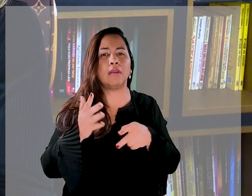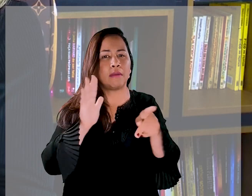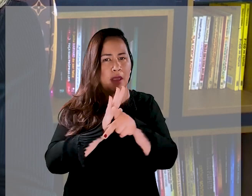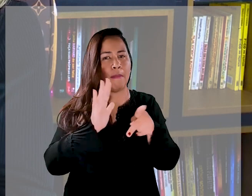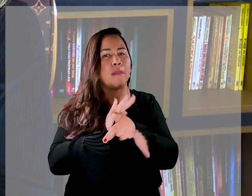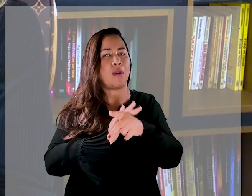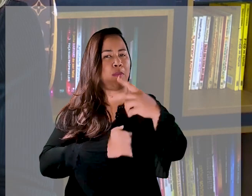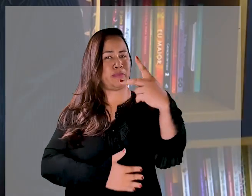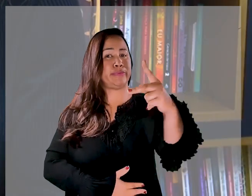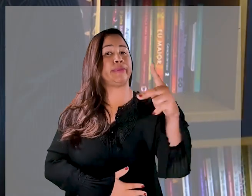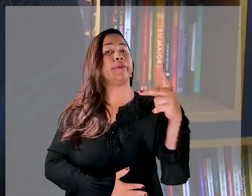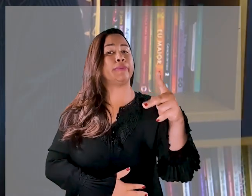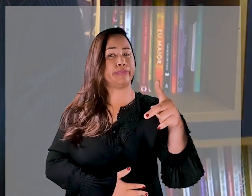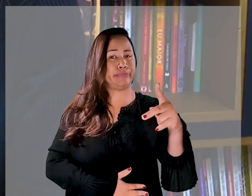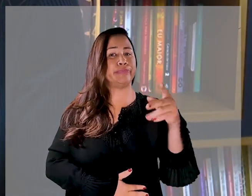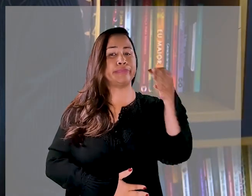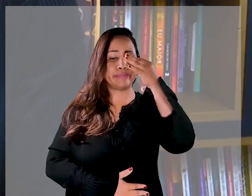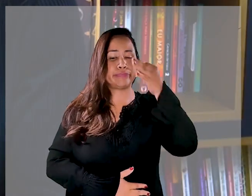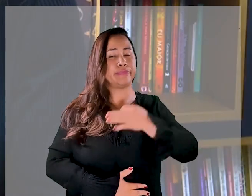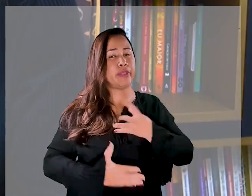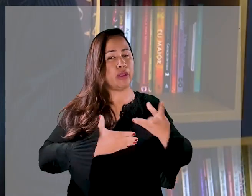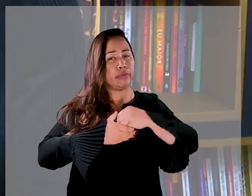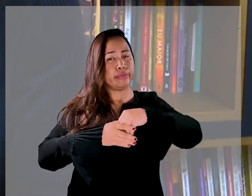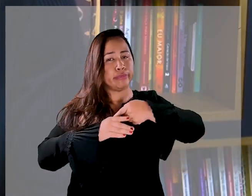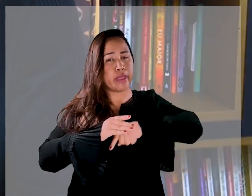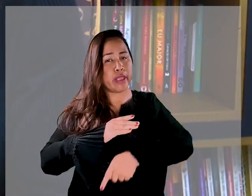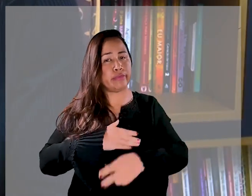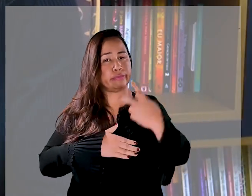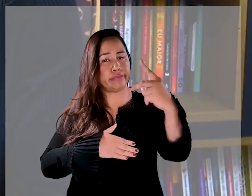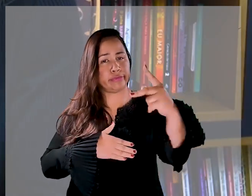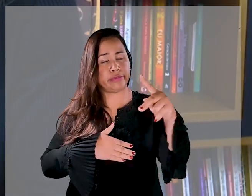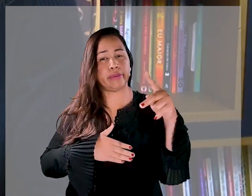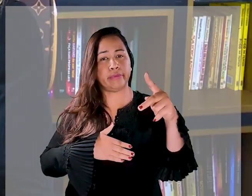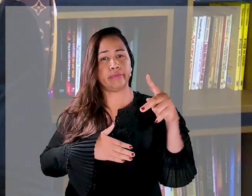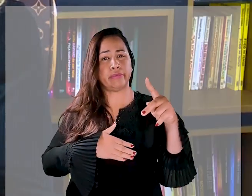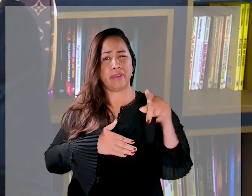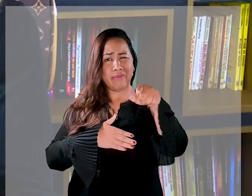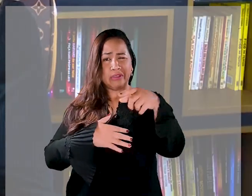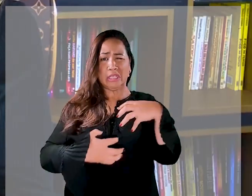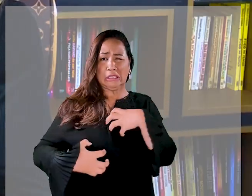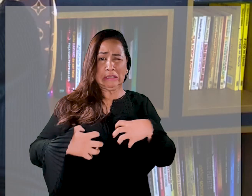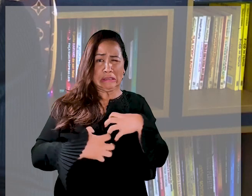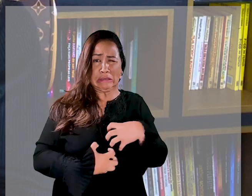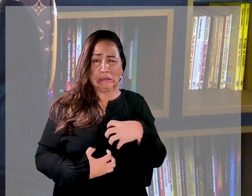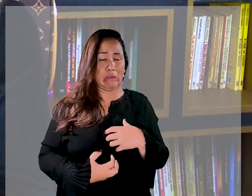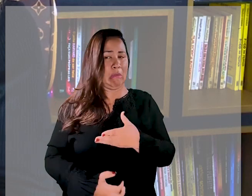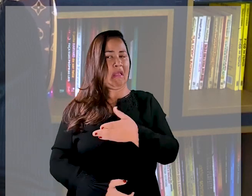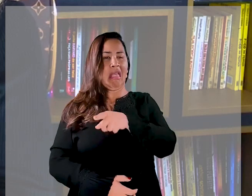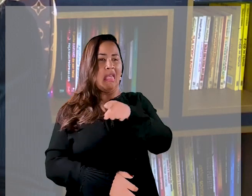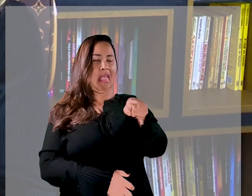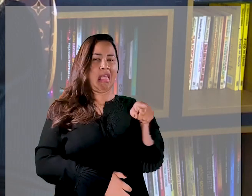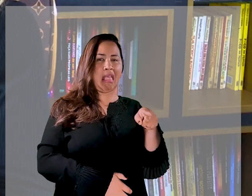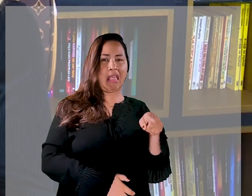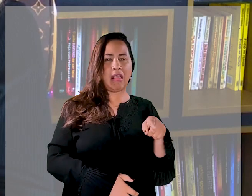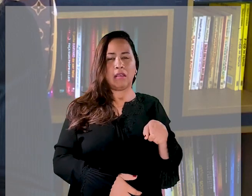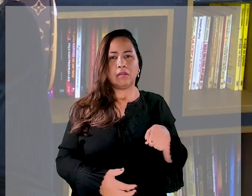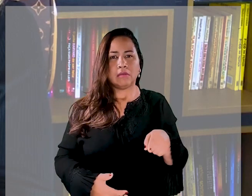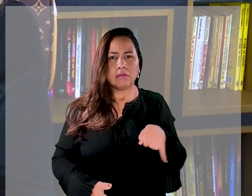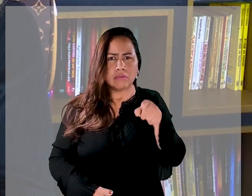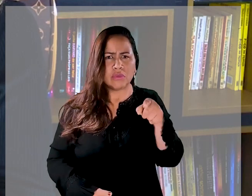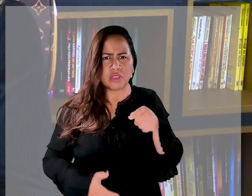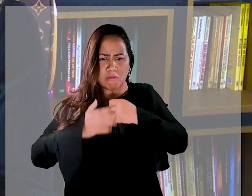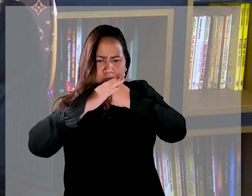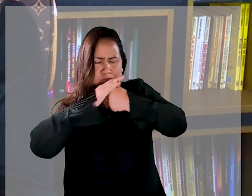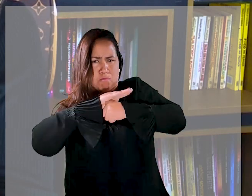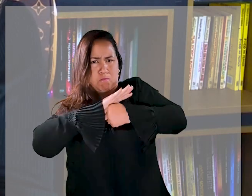casa e cura que é teu. Te incomodou? Te feriu? Leva pra casa, vai curar. Não discute, não fala nada. Engole, vai pra casa